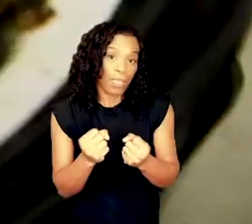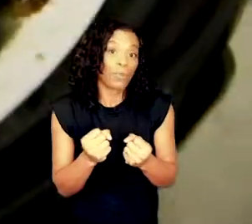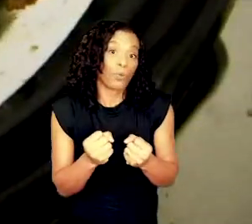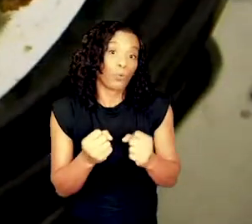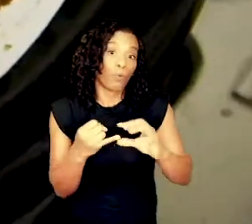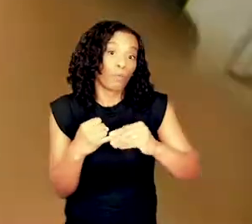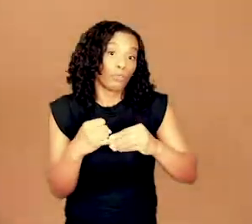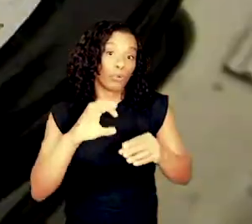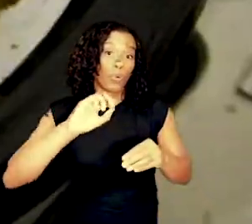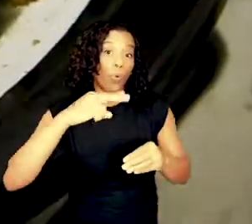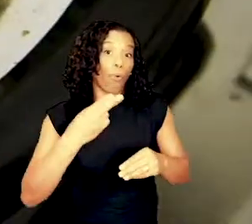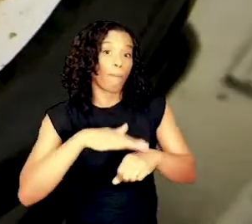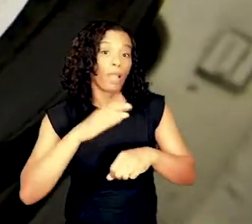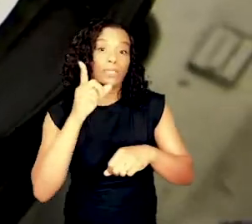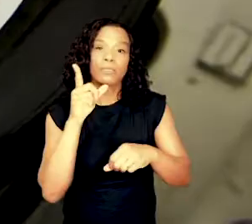enfim.